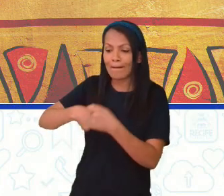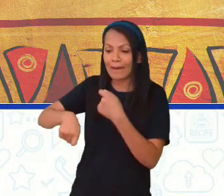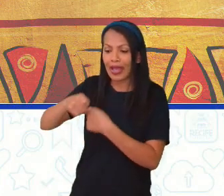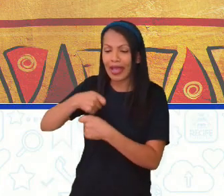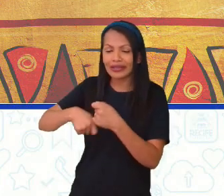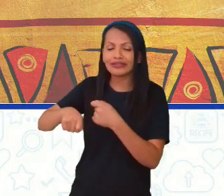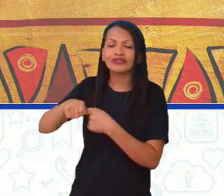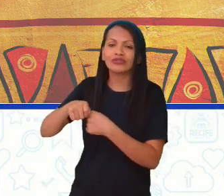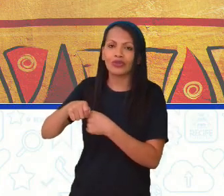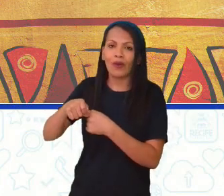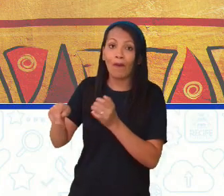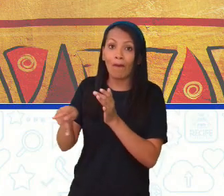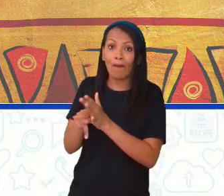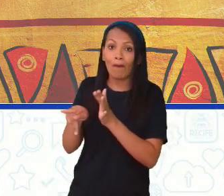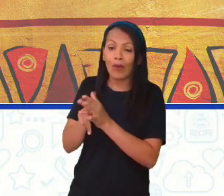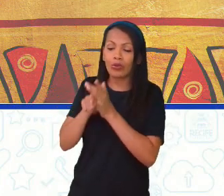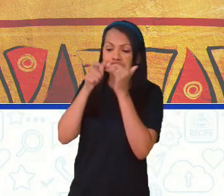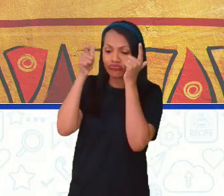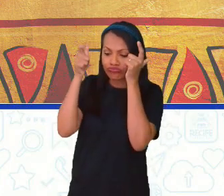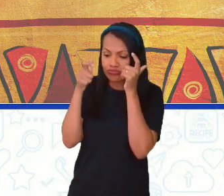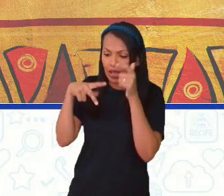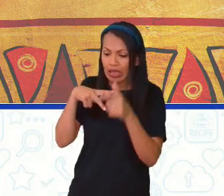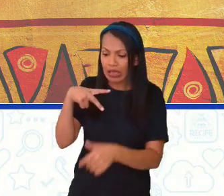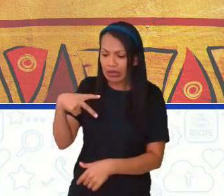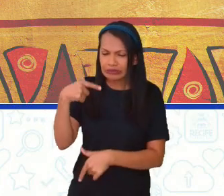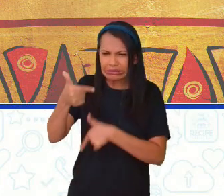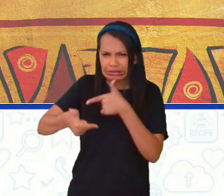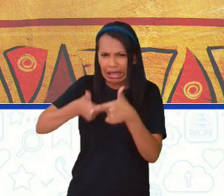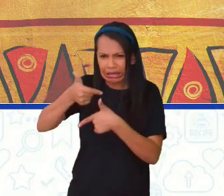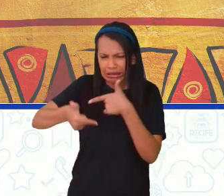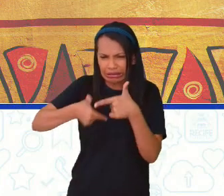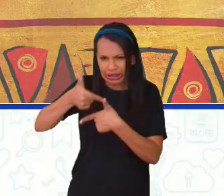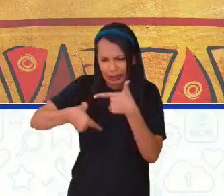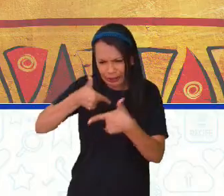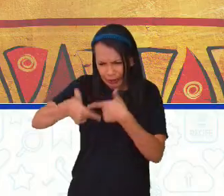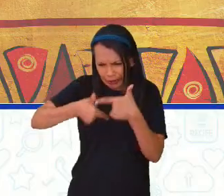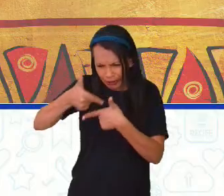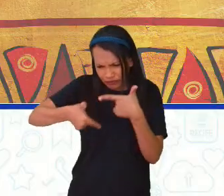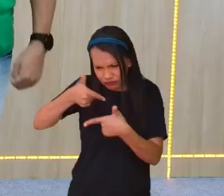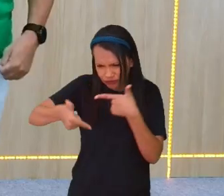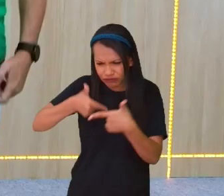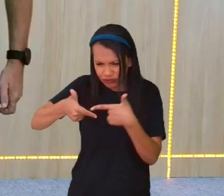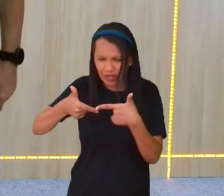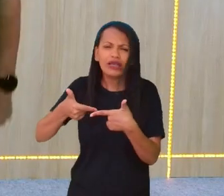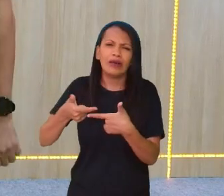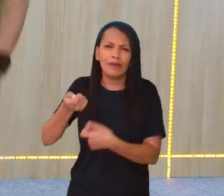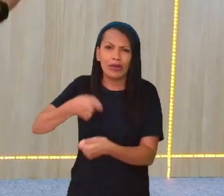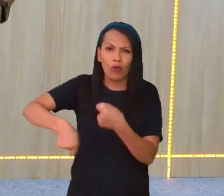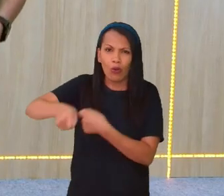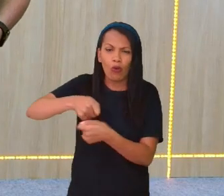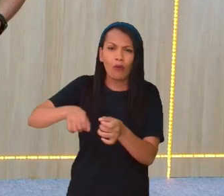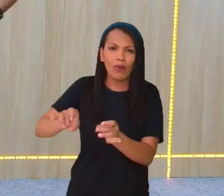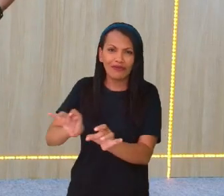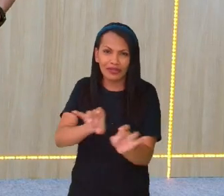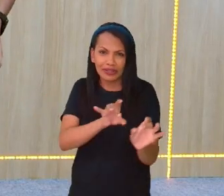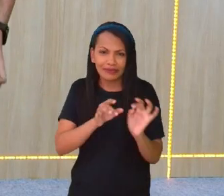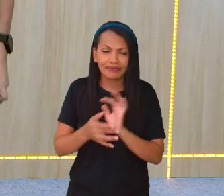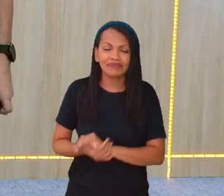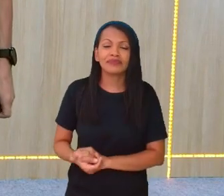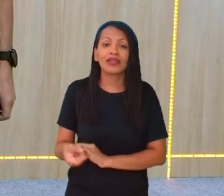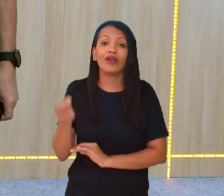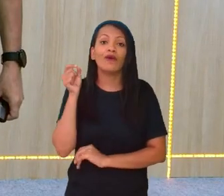produção açucareira e a forma intensiva. Então, corta para mim agora, meu amor, minha coisa linda. Então, o